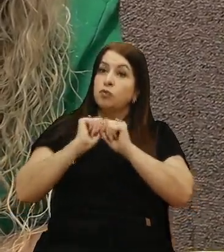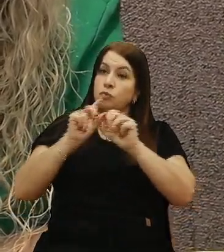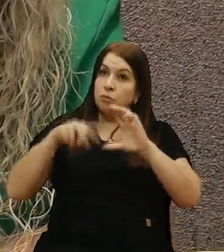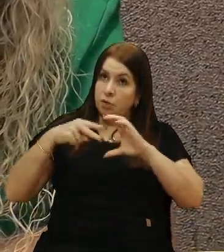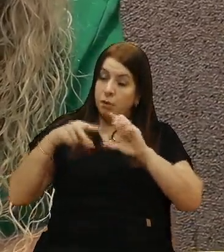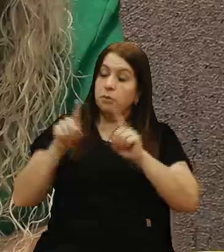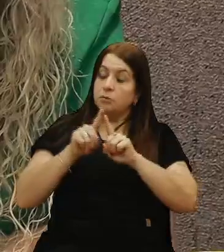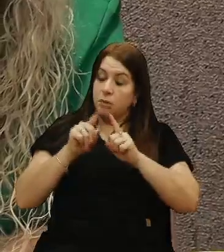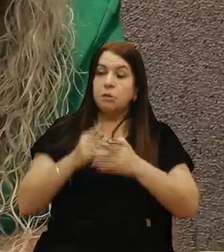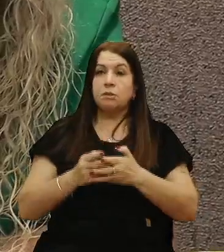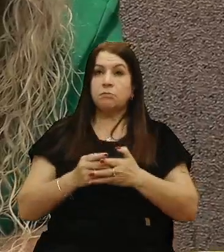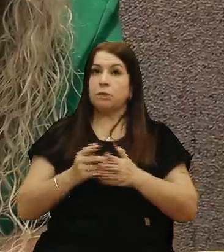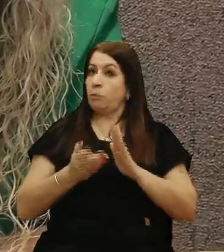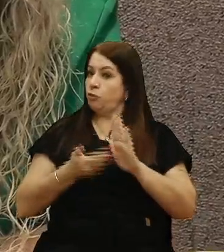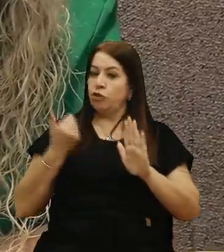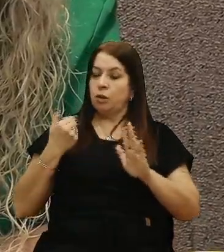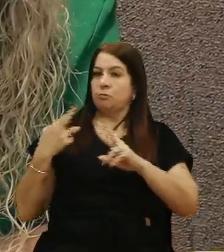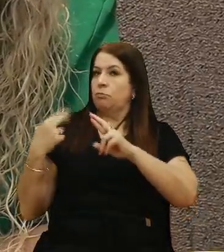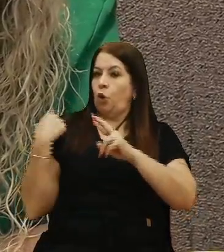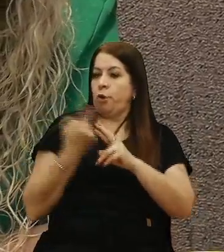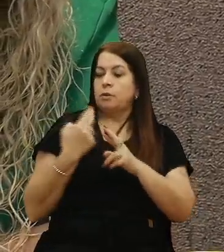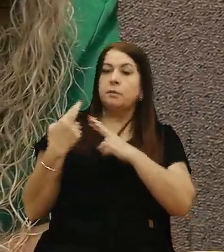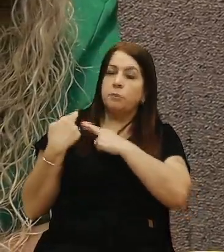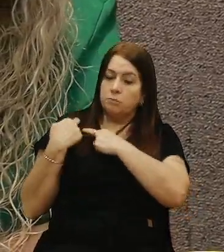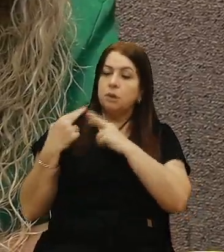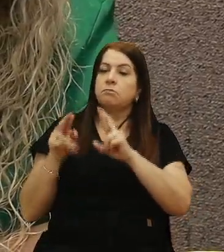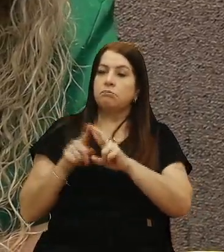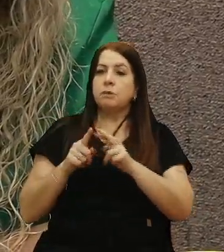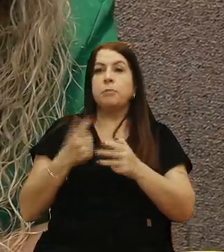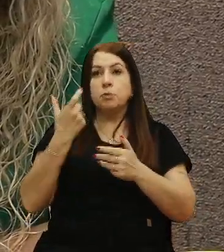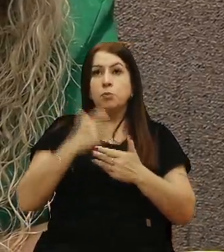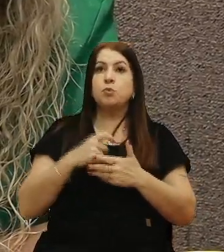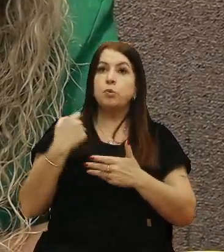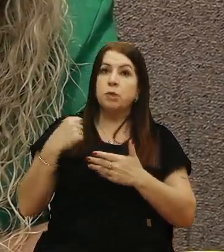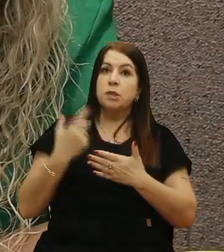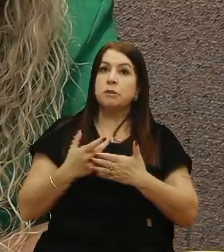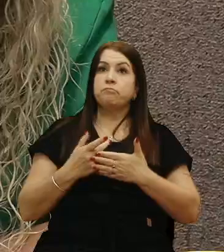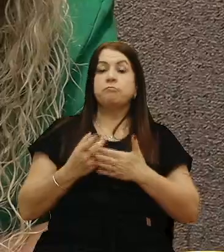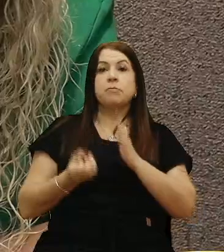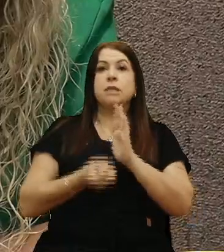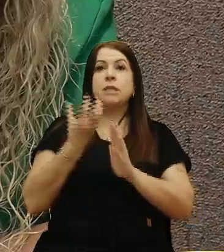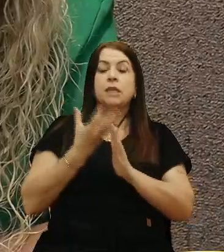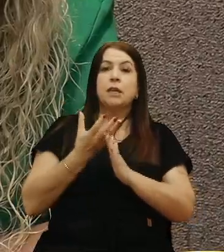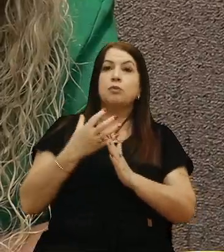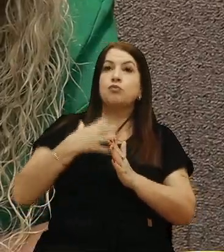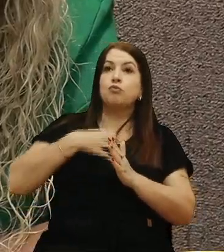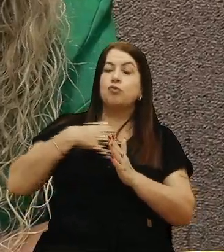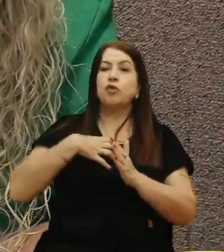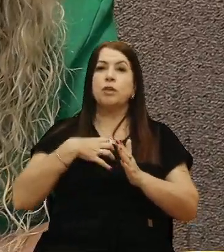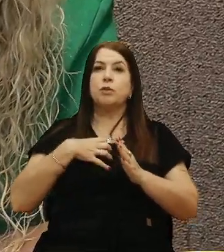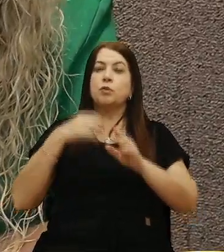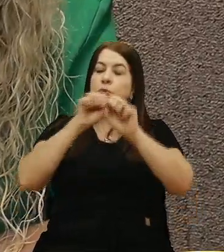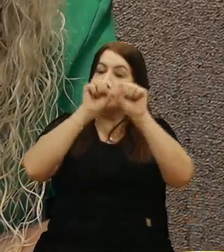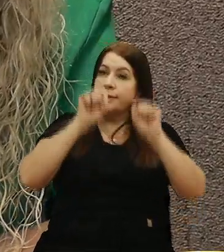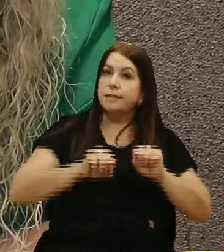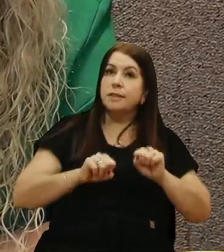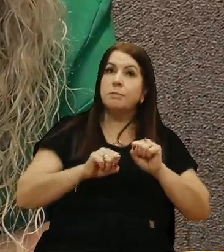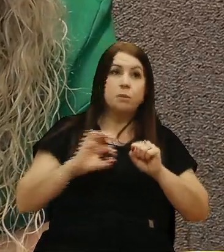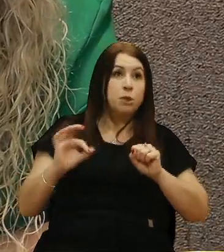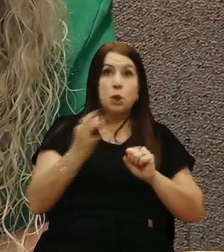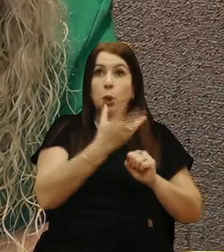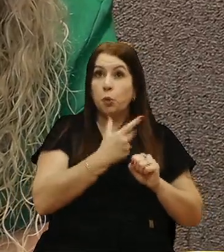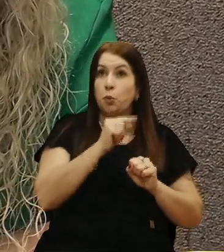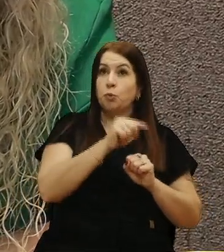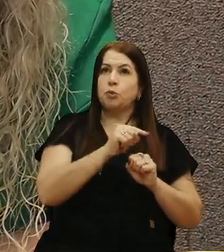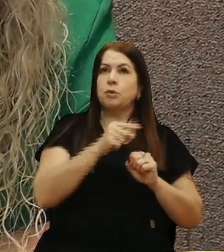Vereadores também, né? Não vamos tirar a nossa responsabilidade, mas eu acho que nós precisamos criar uma forma e um sistema para que todos